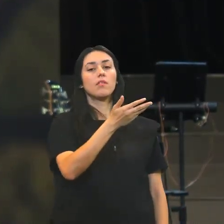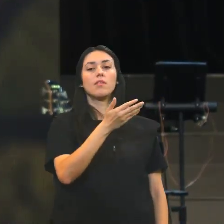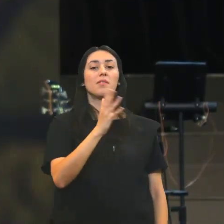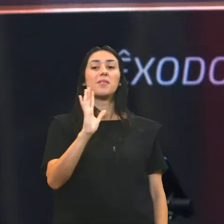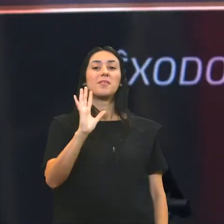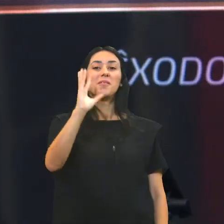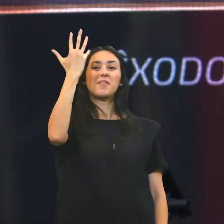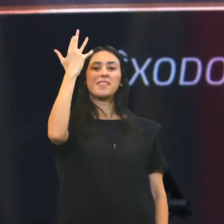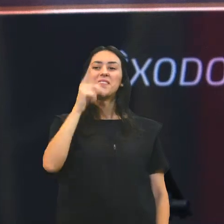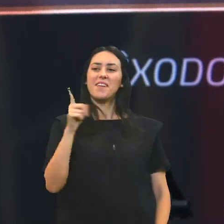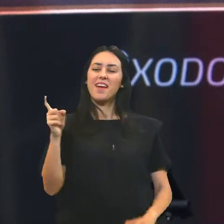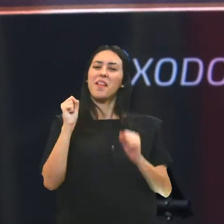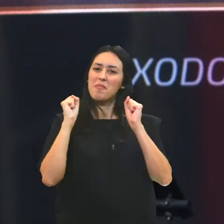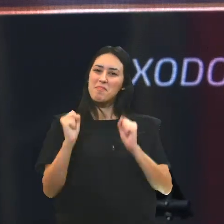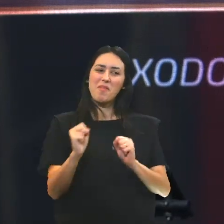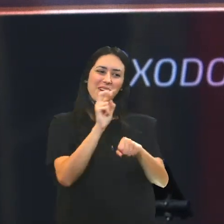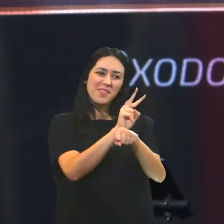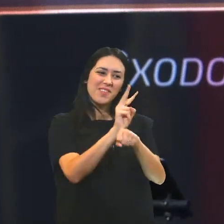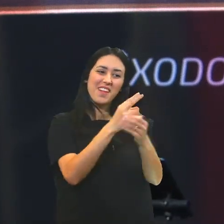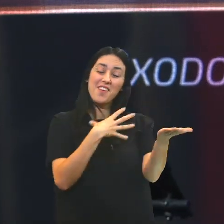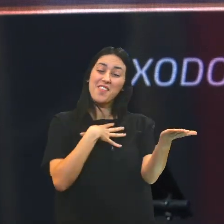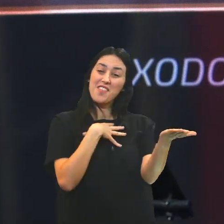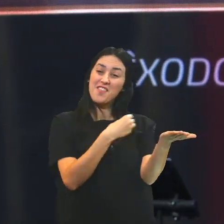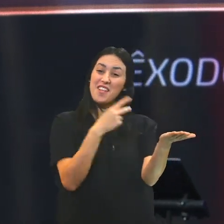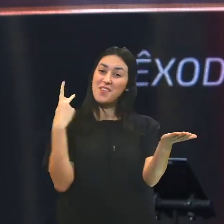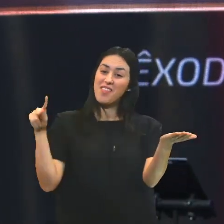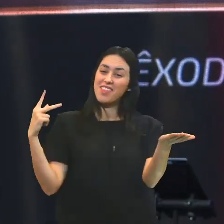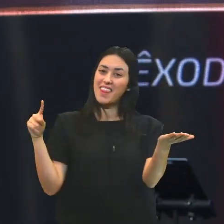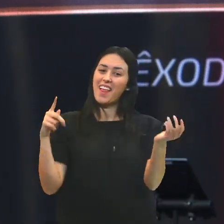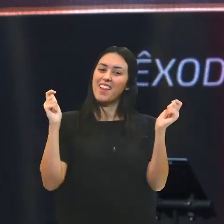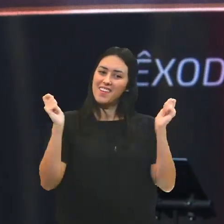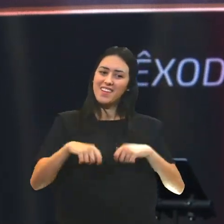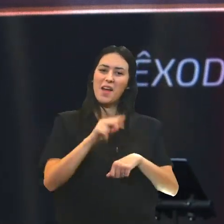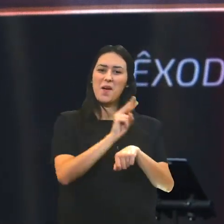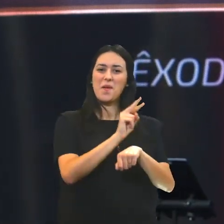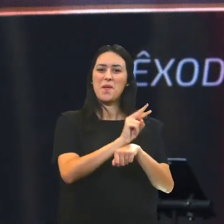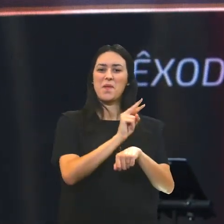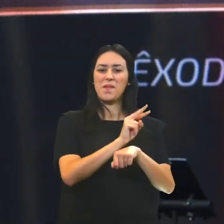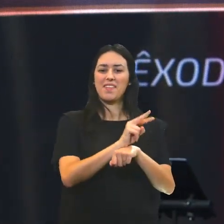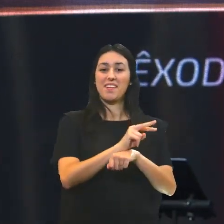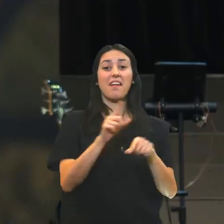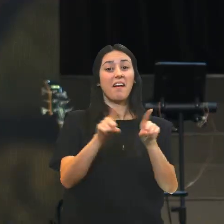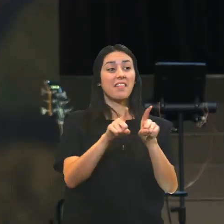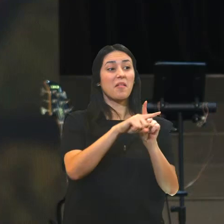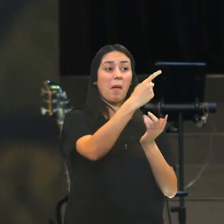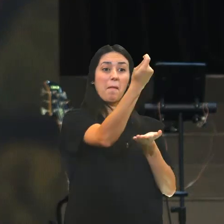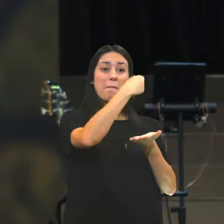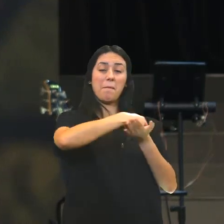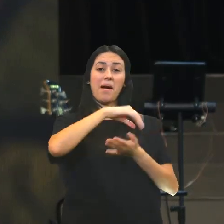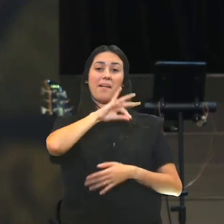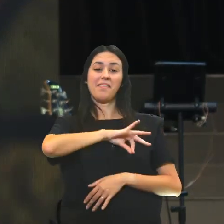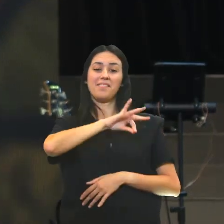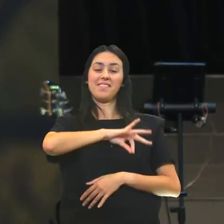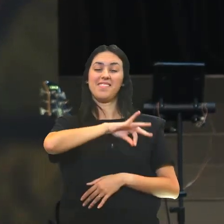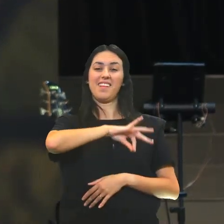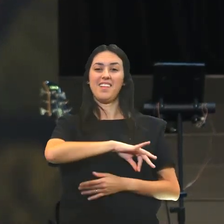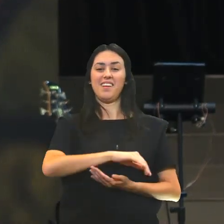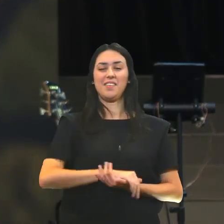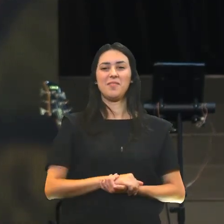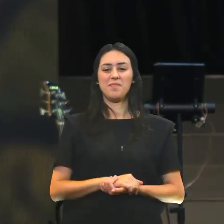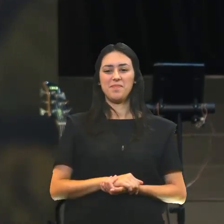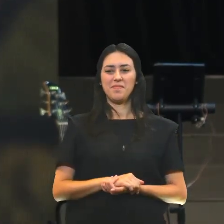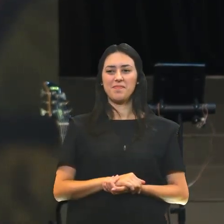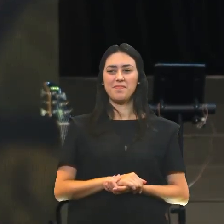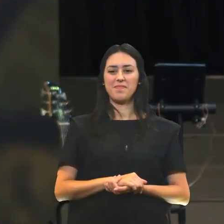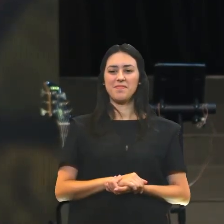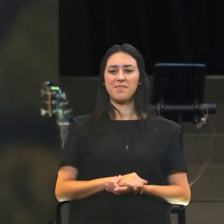de poder cuidar do seu filho no meio daquele caos. E ainda mais, ser assalariada por isso. E se não